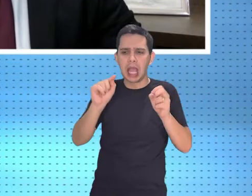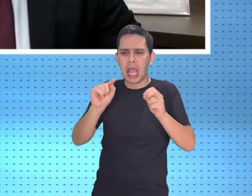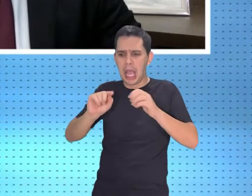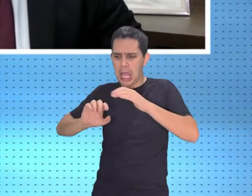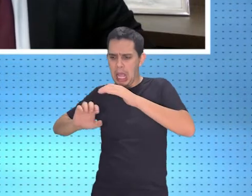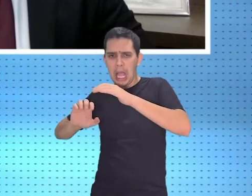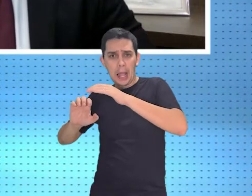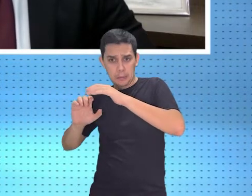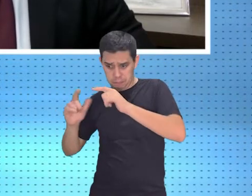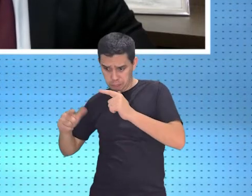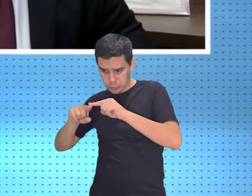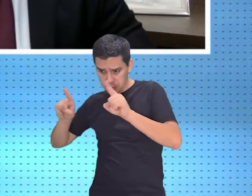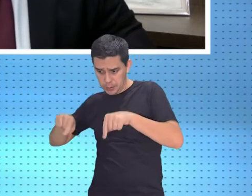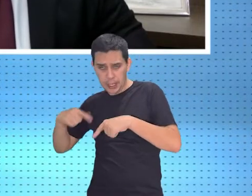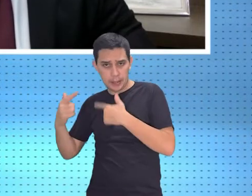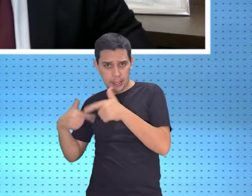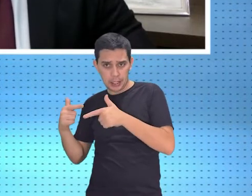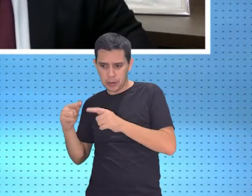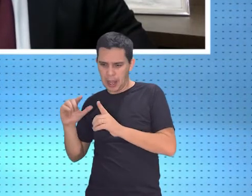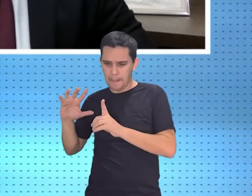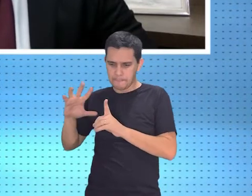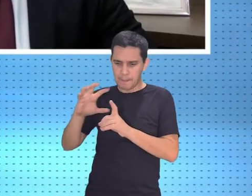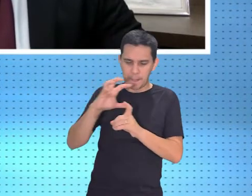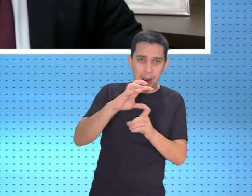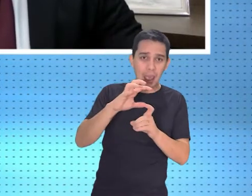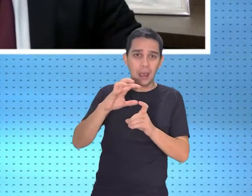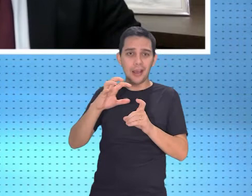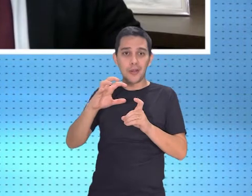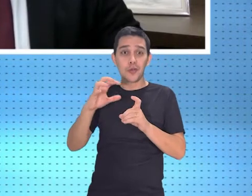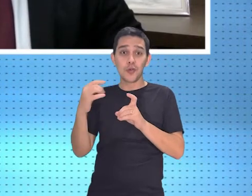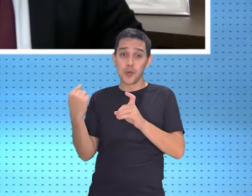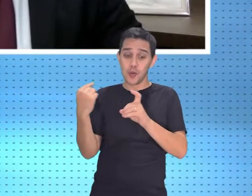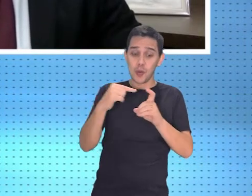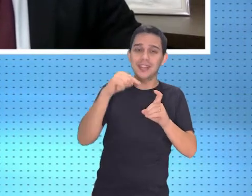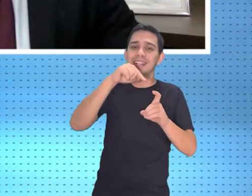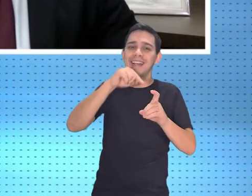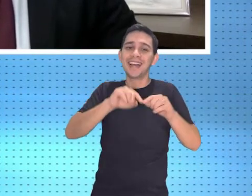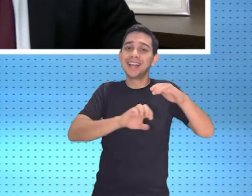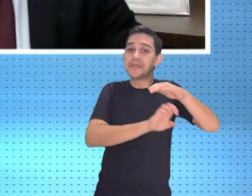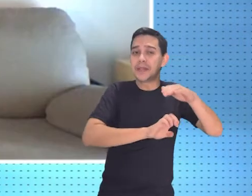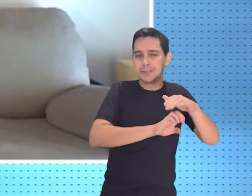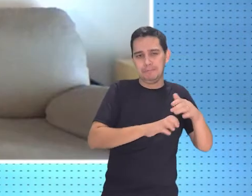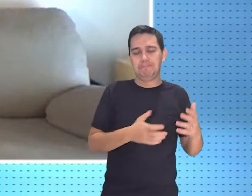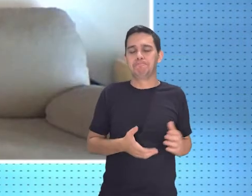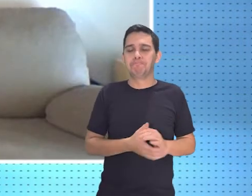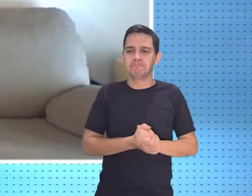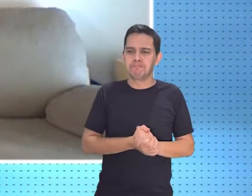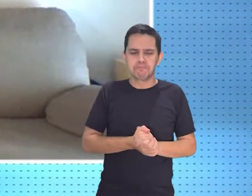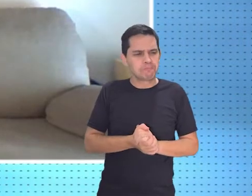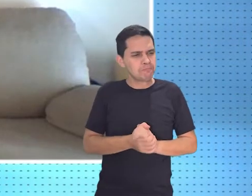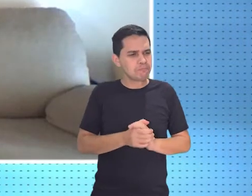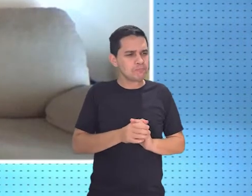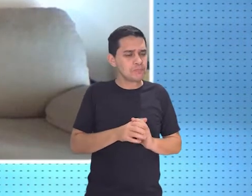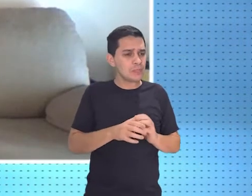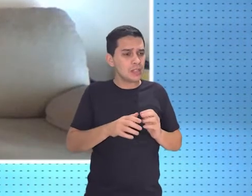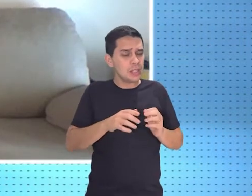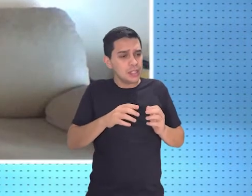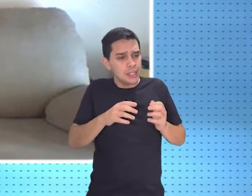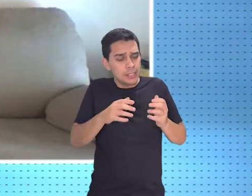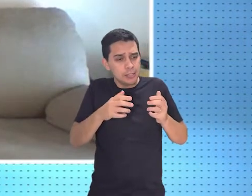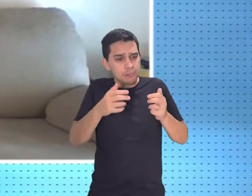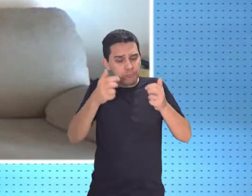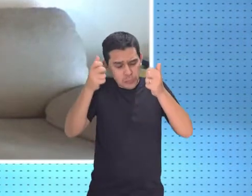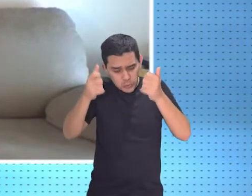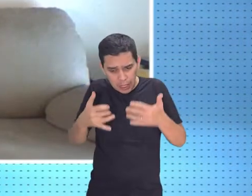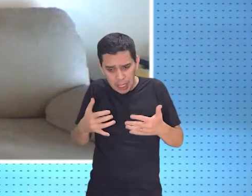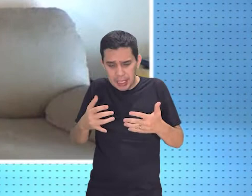consequências disso na prática? Doutor Diego, em Goiás tivemos um caso recente de um empregado que falou mal da